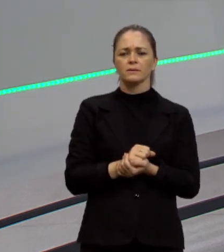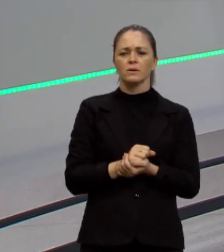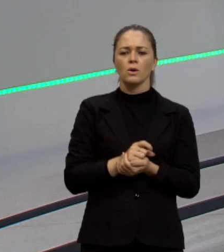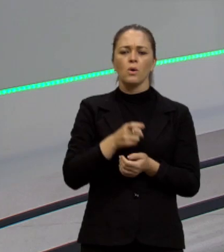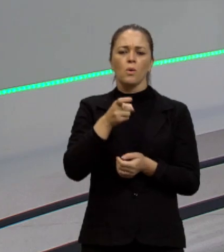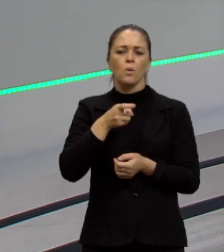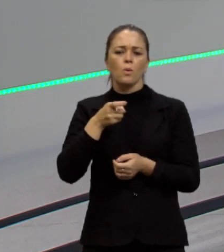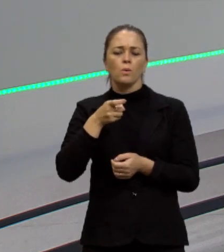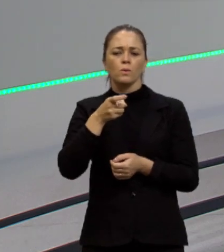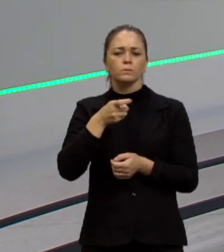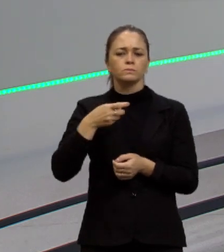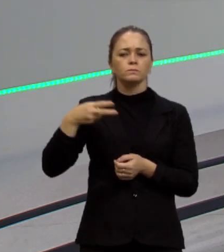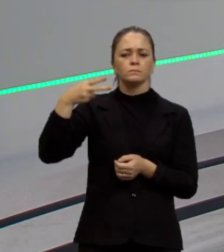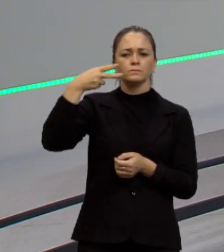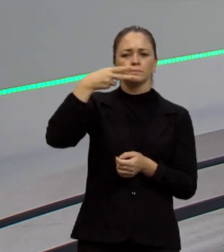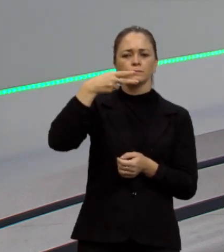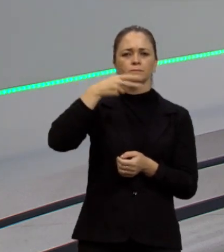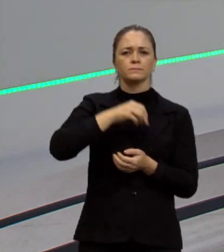desse número.